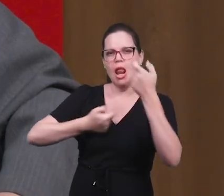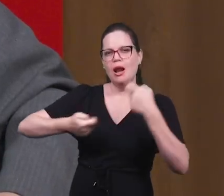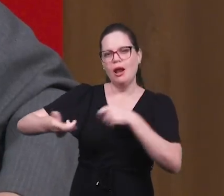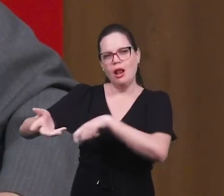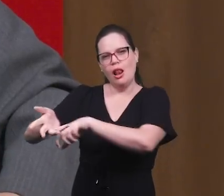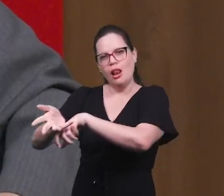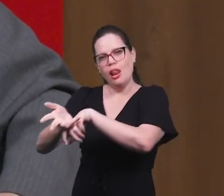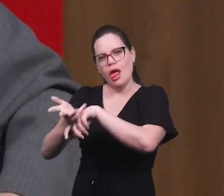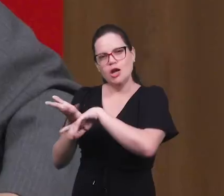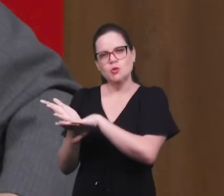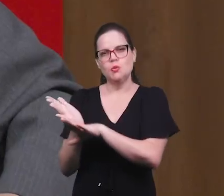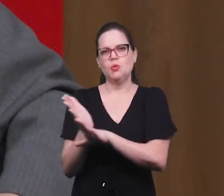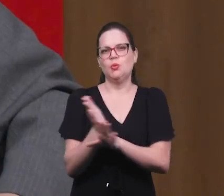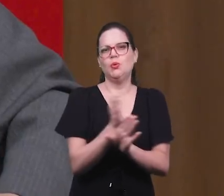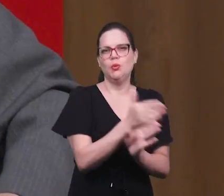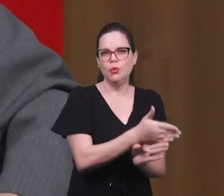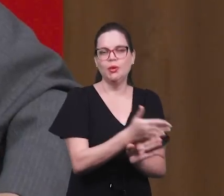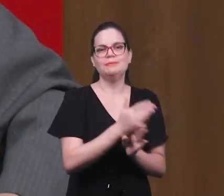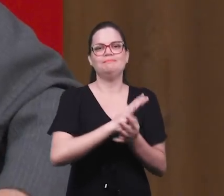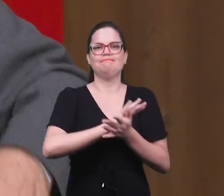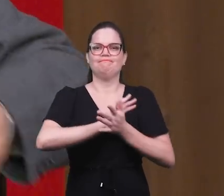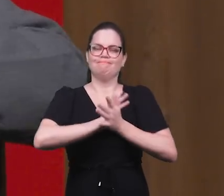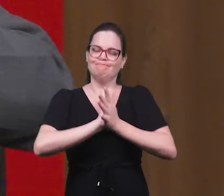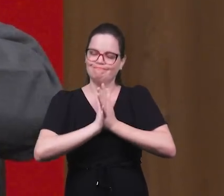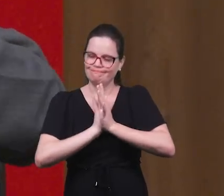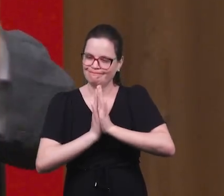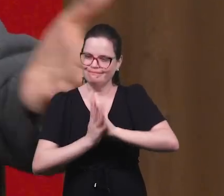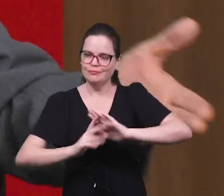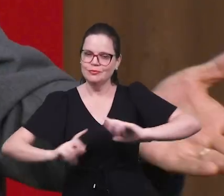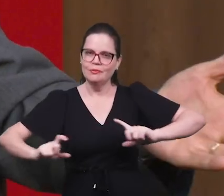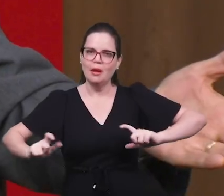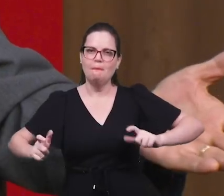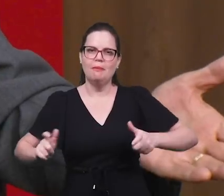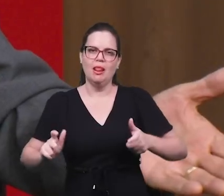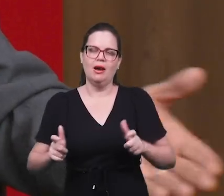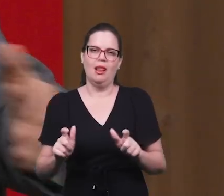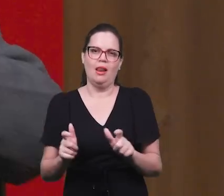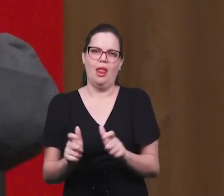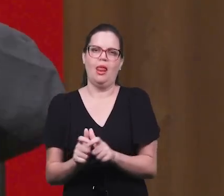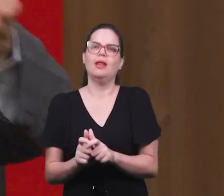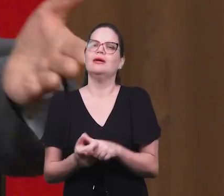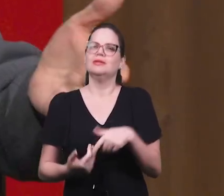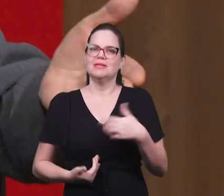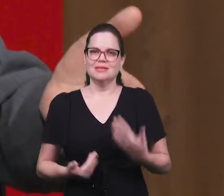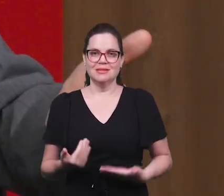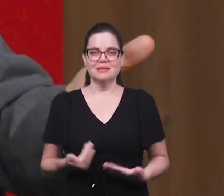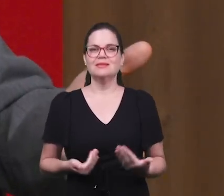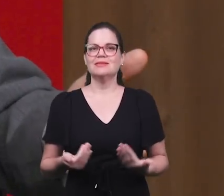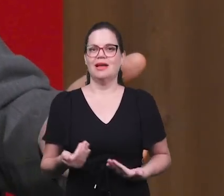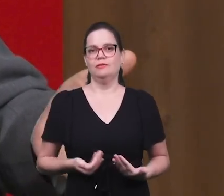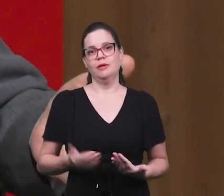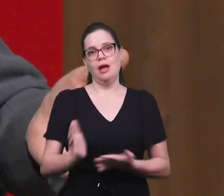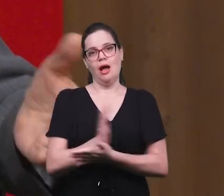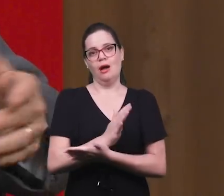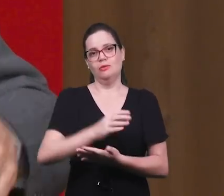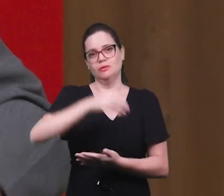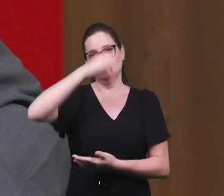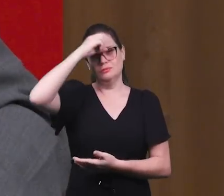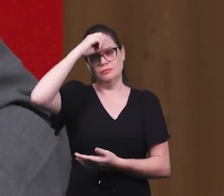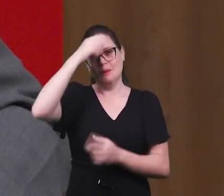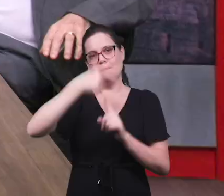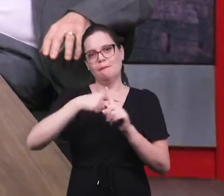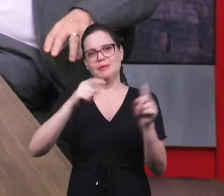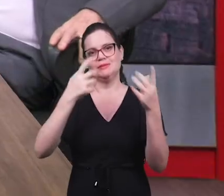corrupção destruiu muitos servos de Deus que se deixaram corromper. Alguns até de forma inocente, né?